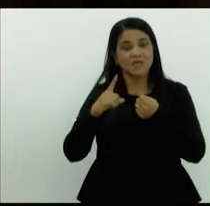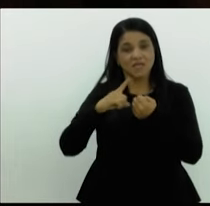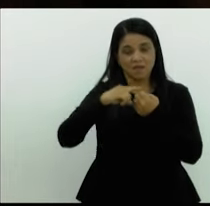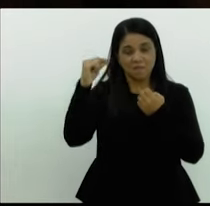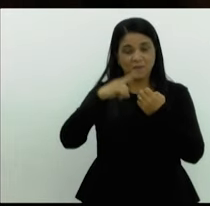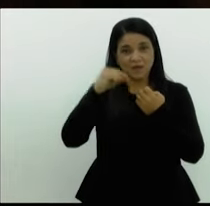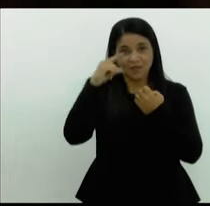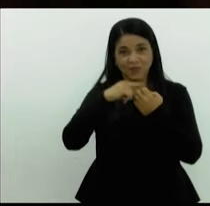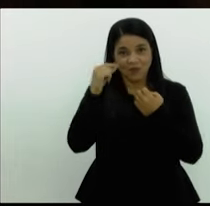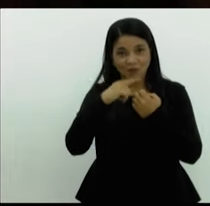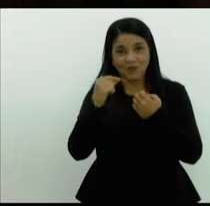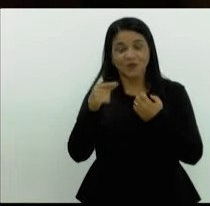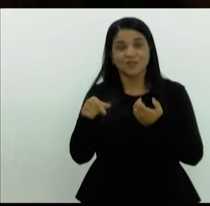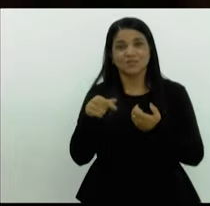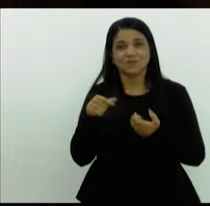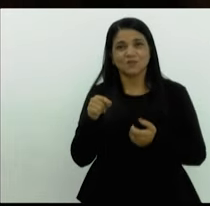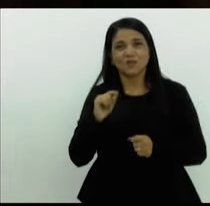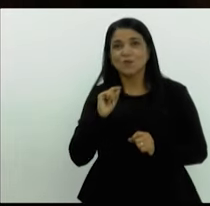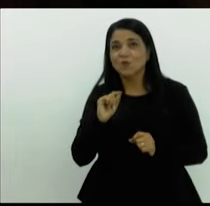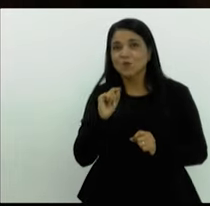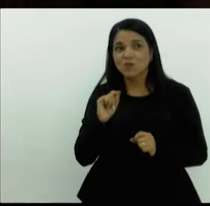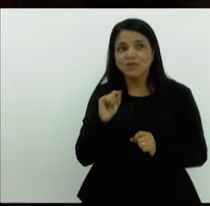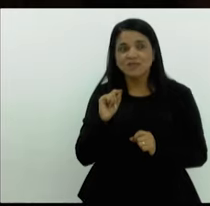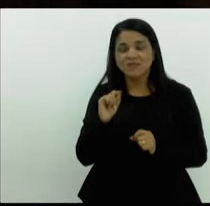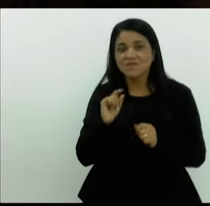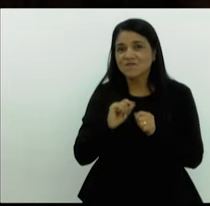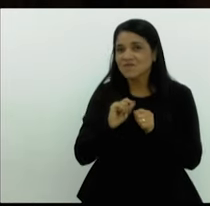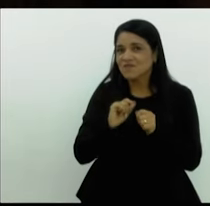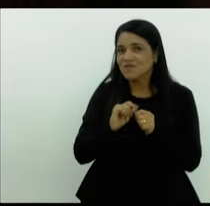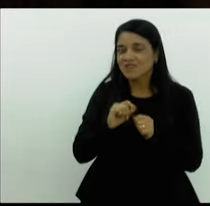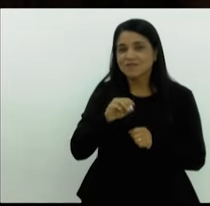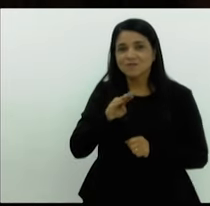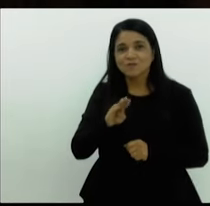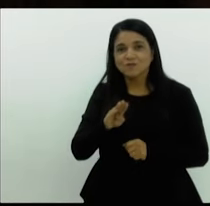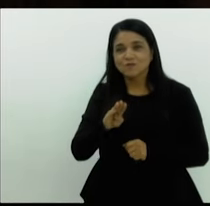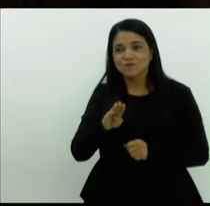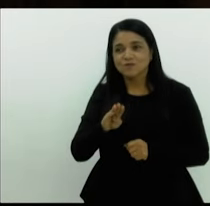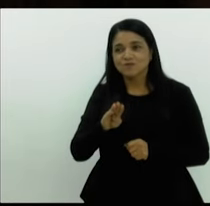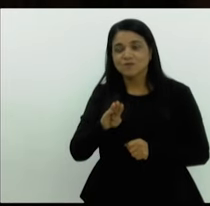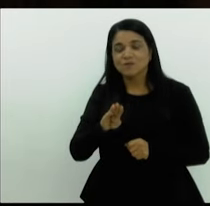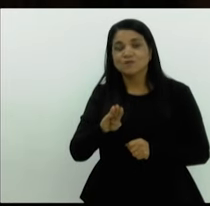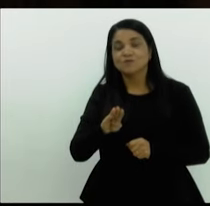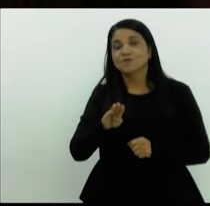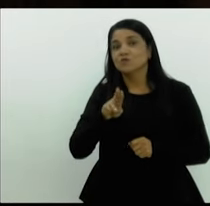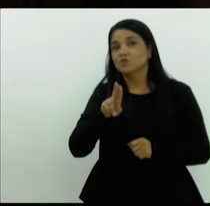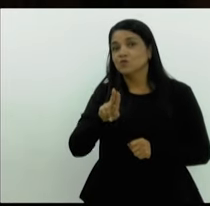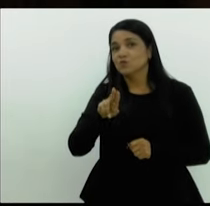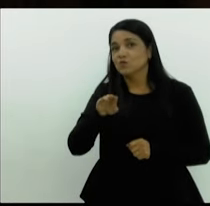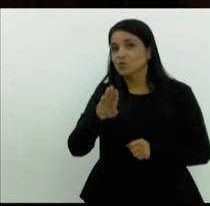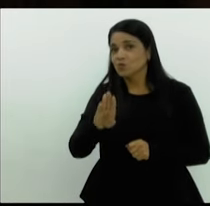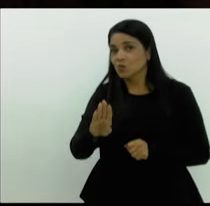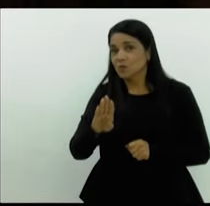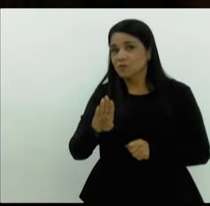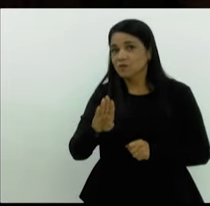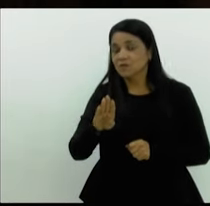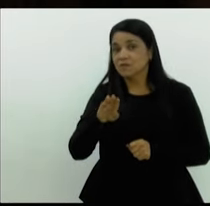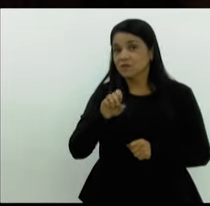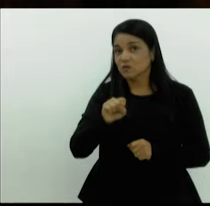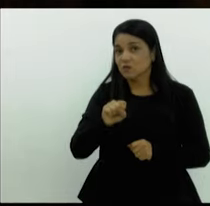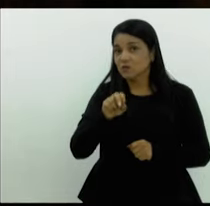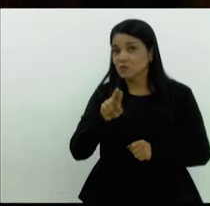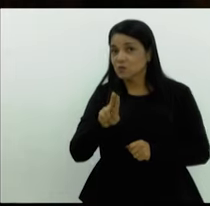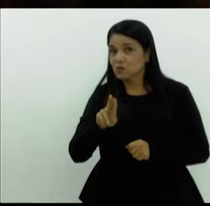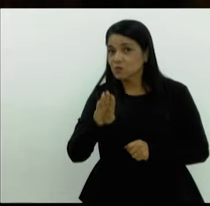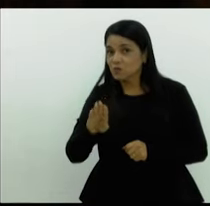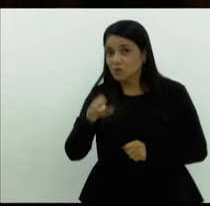empreendedorismo. Veja bem, o que faz um subprefeito da Zona Norte representar a cidade do Rio de Janeiro num evento na Suíça,